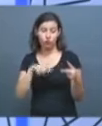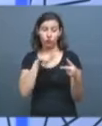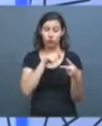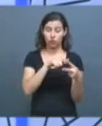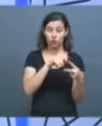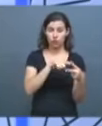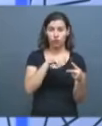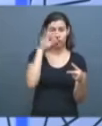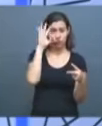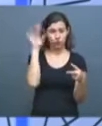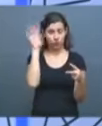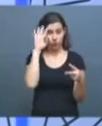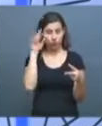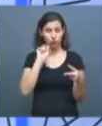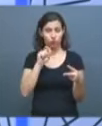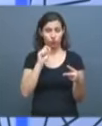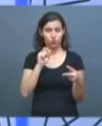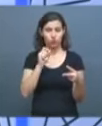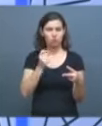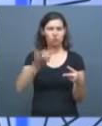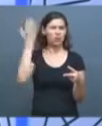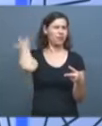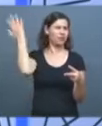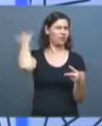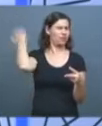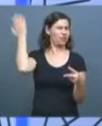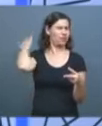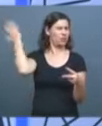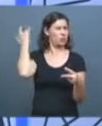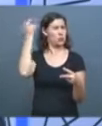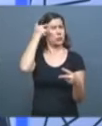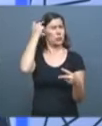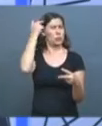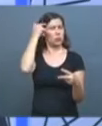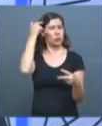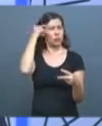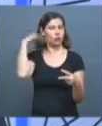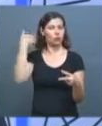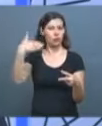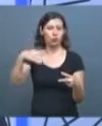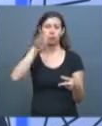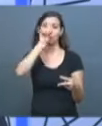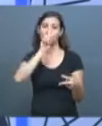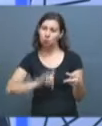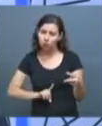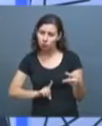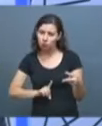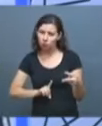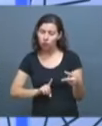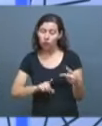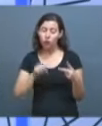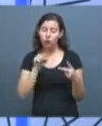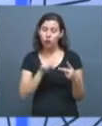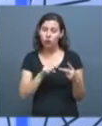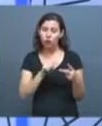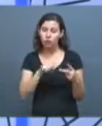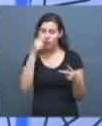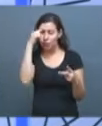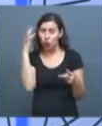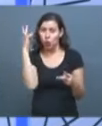seguinte, que o excesso de passado gera depressão. O excesso de